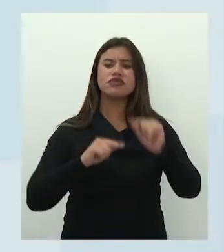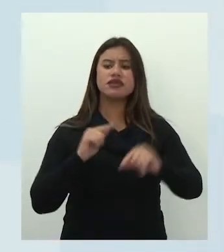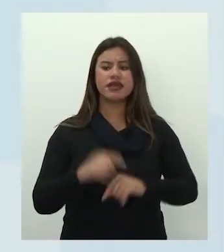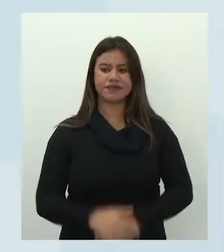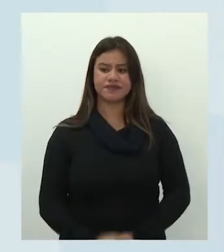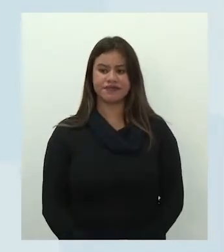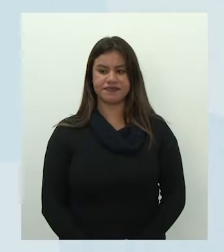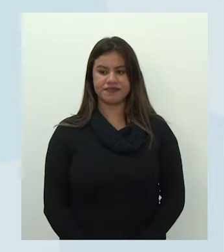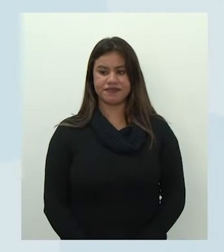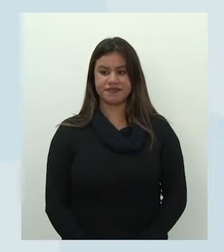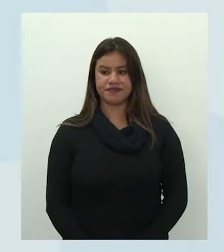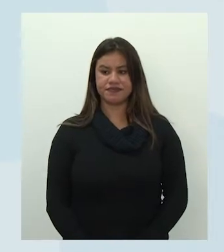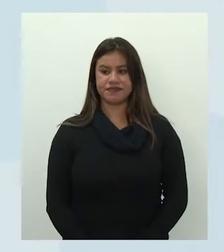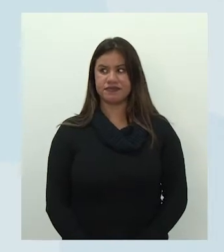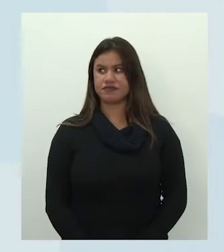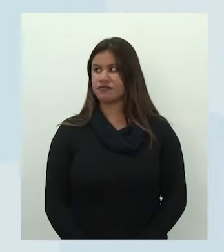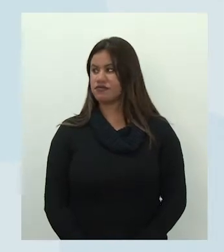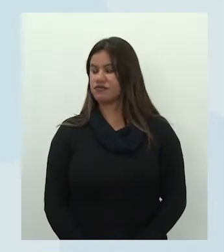Já está ali?